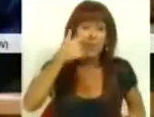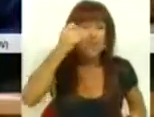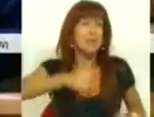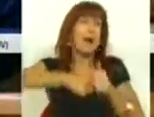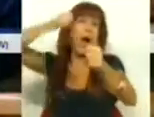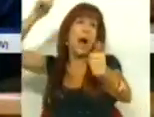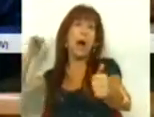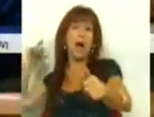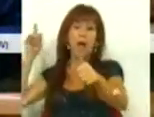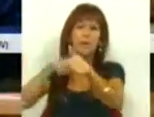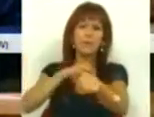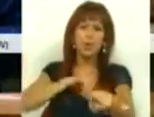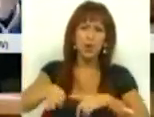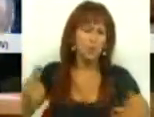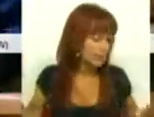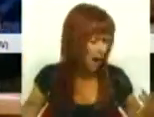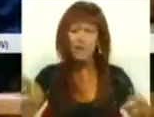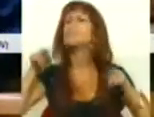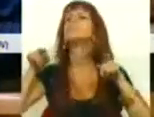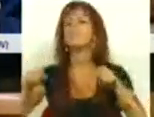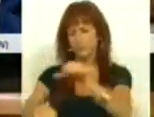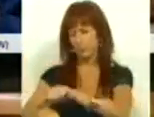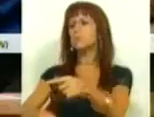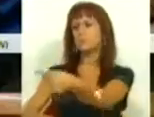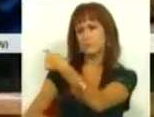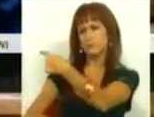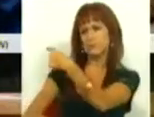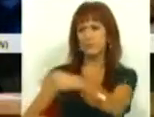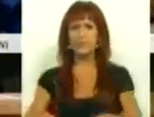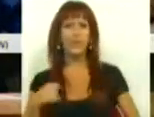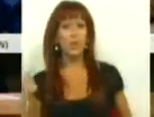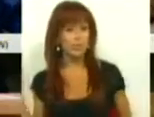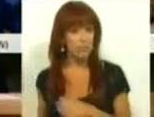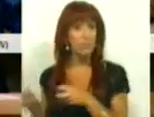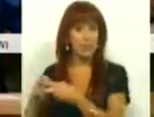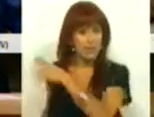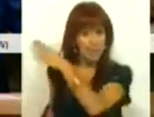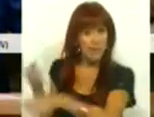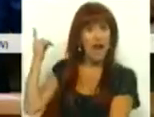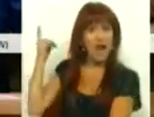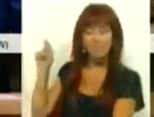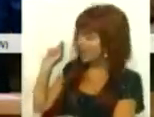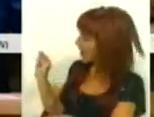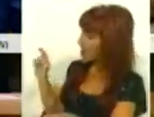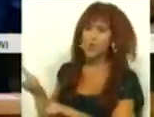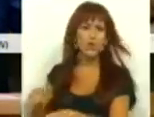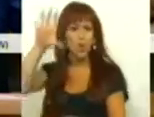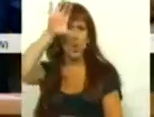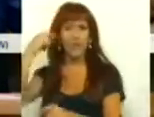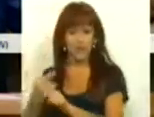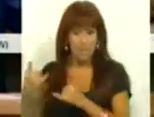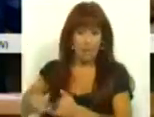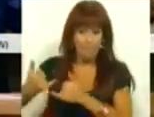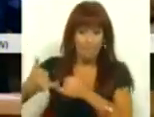parecer longe no tempo, senhores deputados, mas é mesmo neste período que estão as raízes. Raízes essas que os